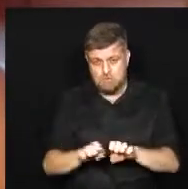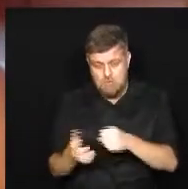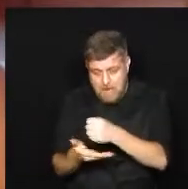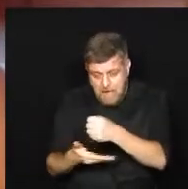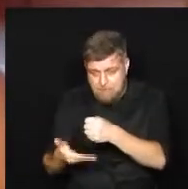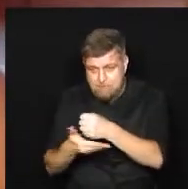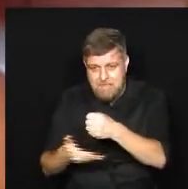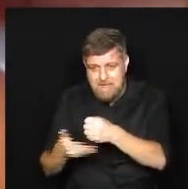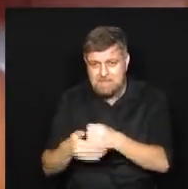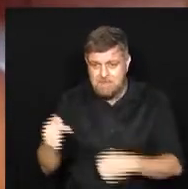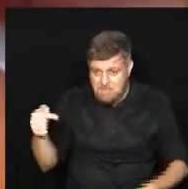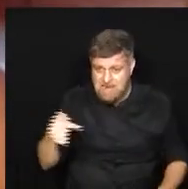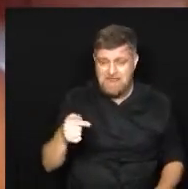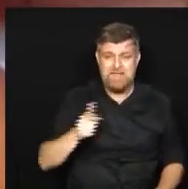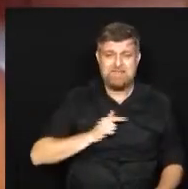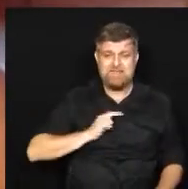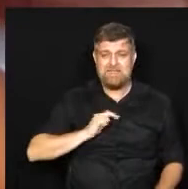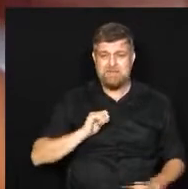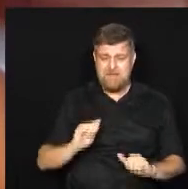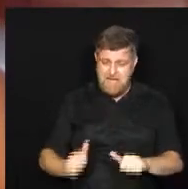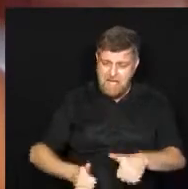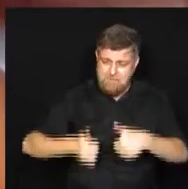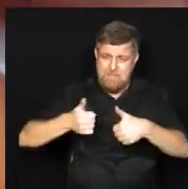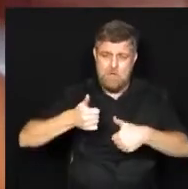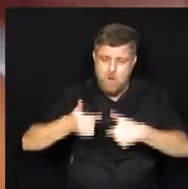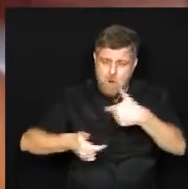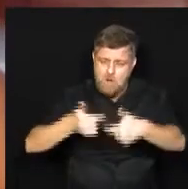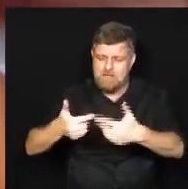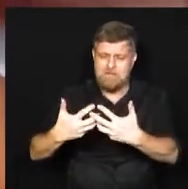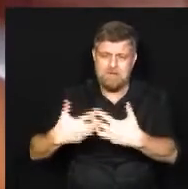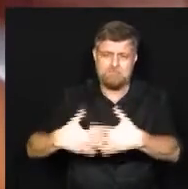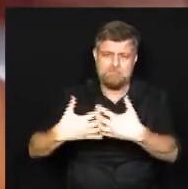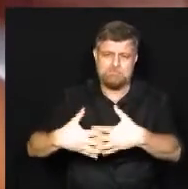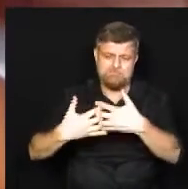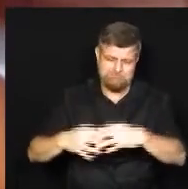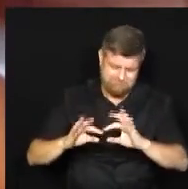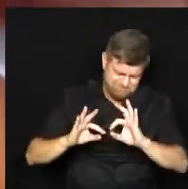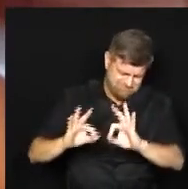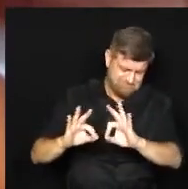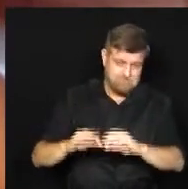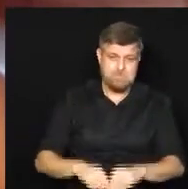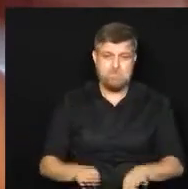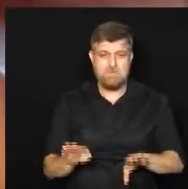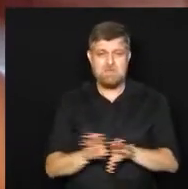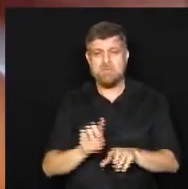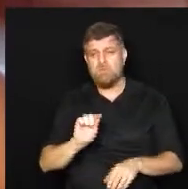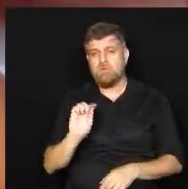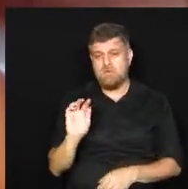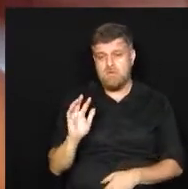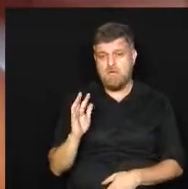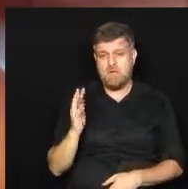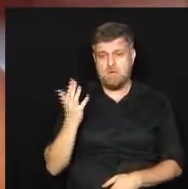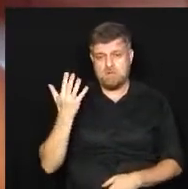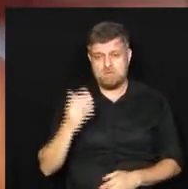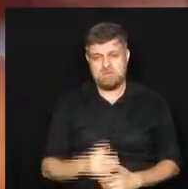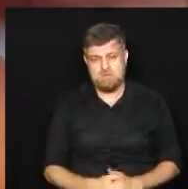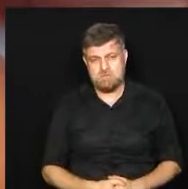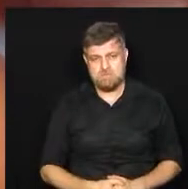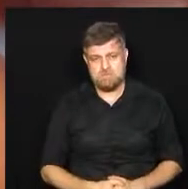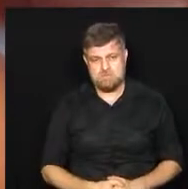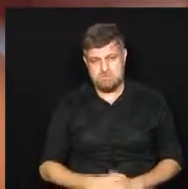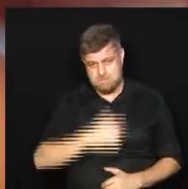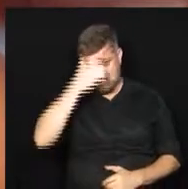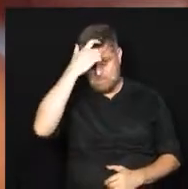CEAMO, para que a gente tenha uma melhora do serviço. Também tivemos uma questão que eu